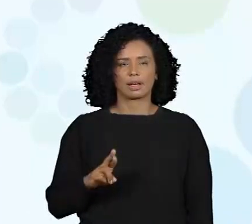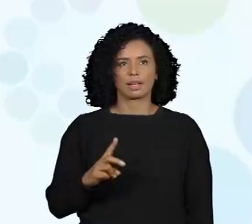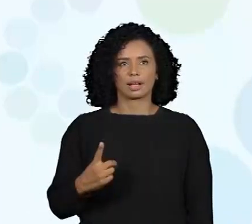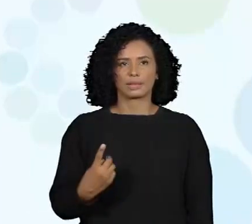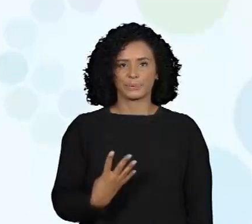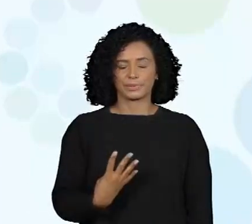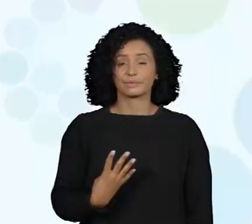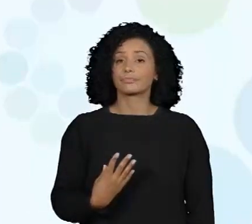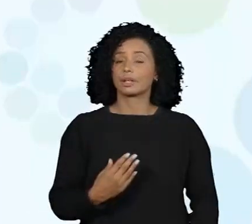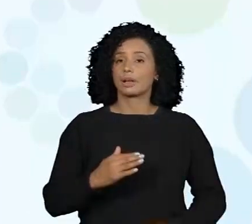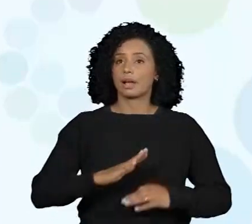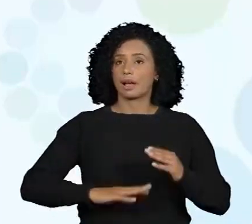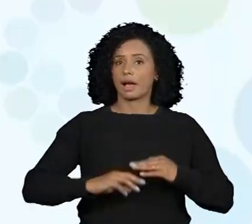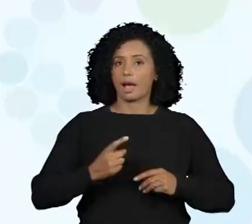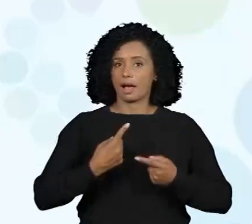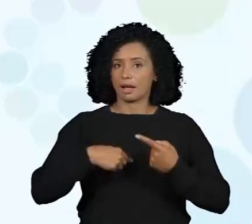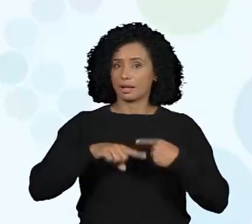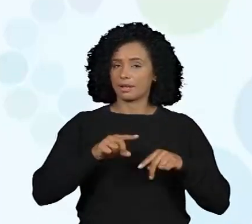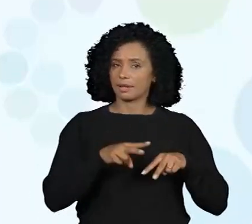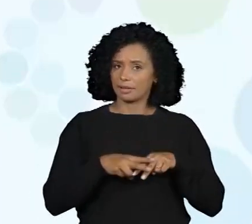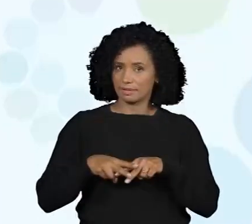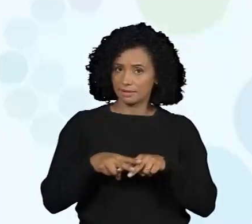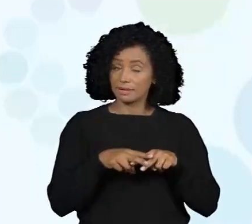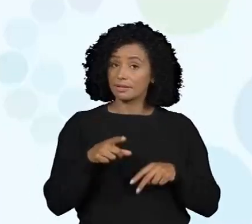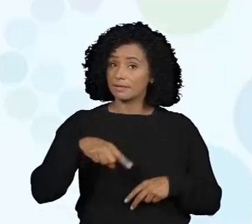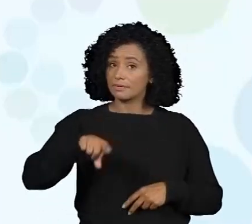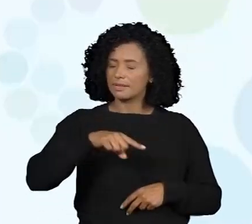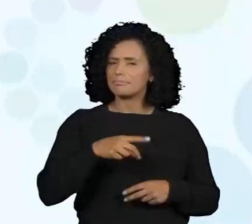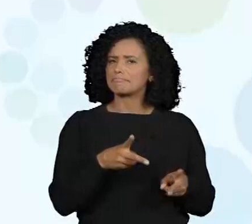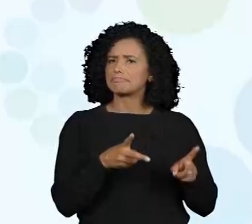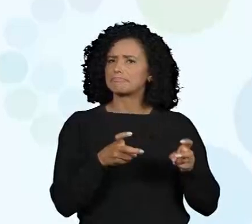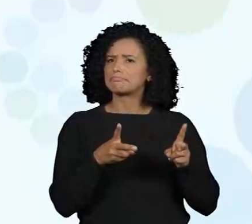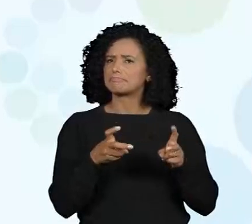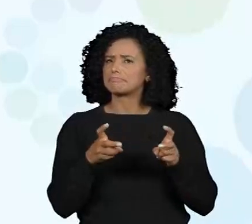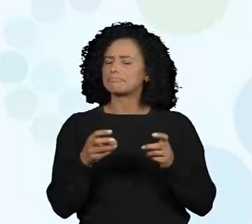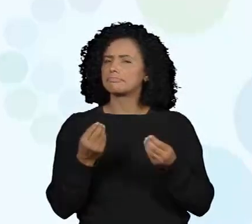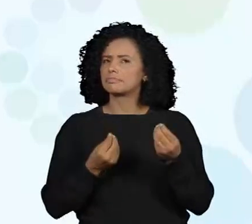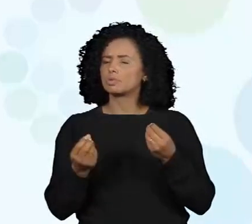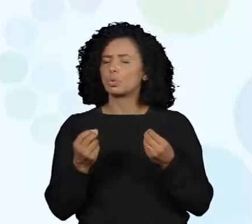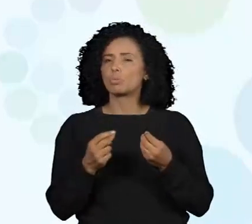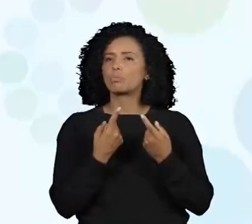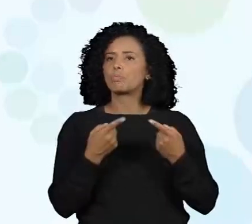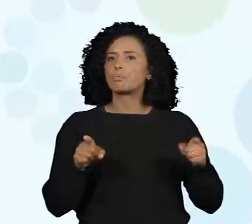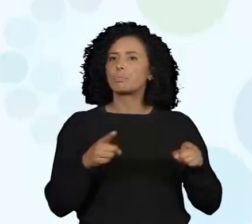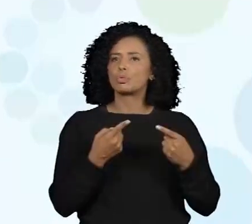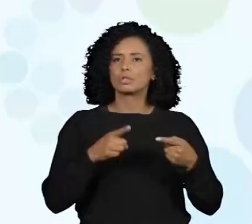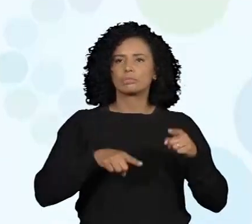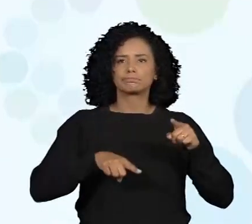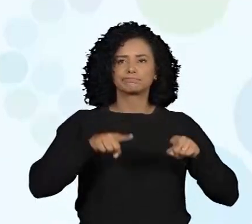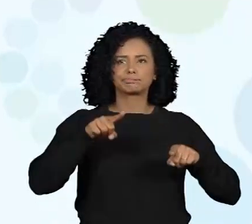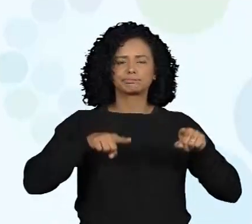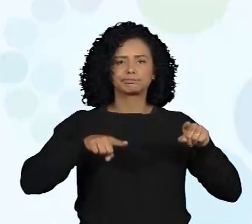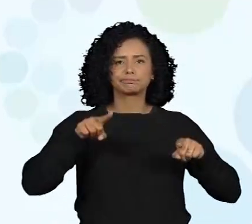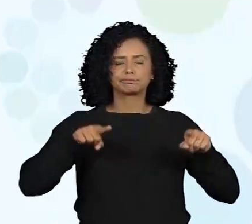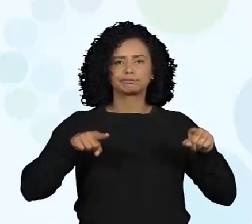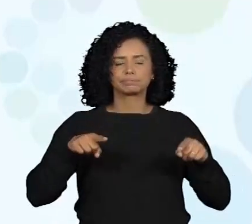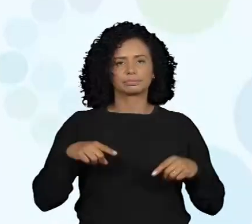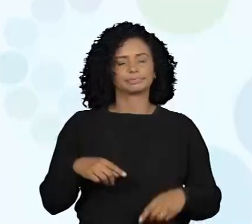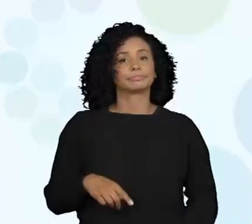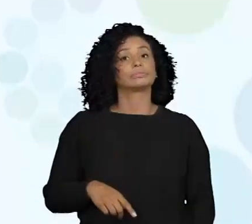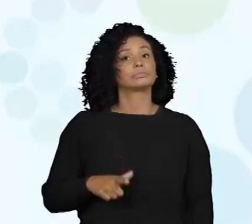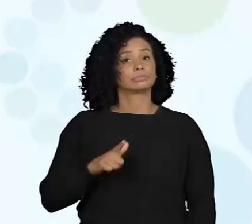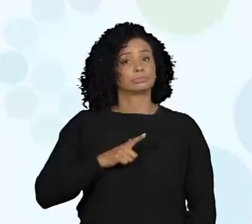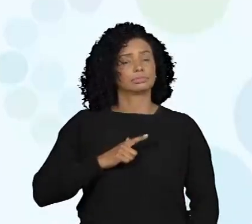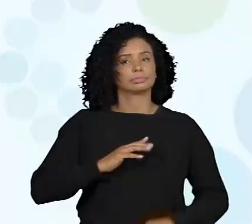e a gente vai perceber explorar e identificar alguns elementos da música Então habilidade tá aí